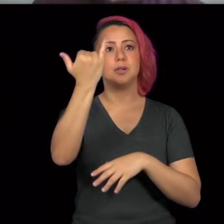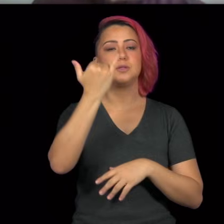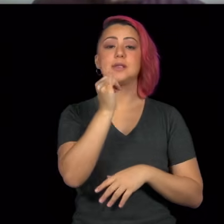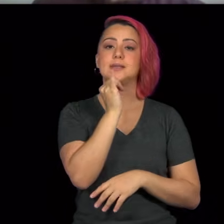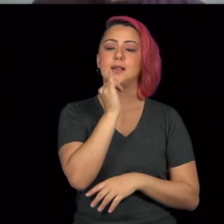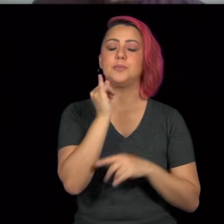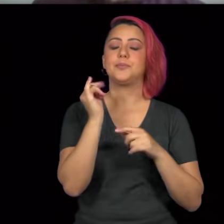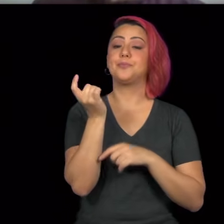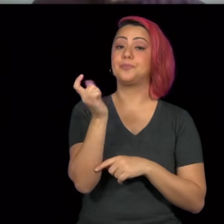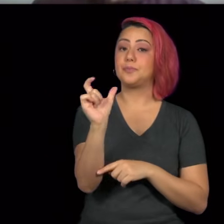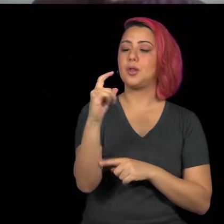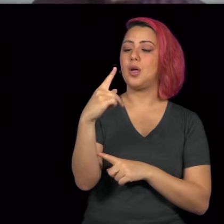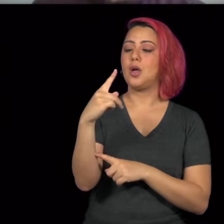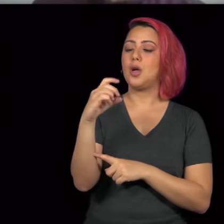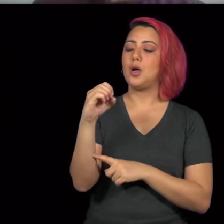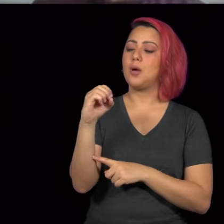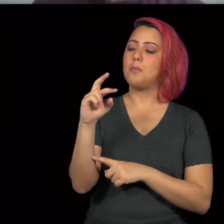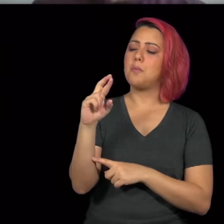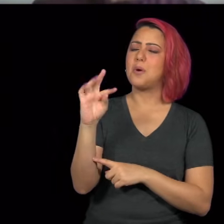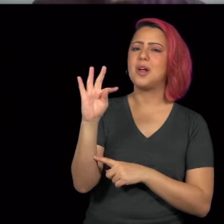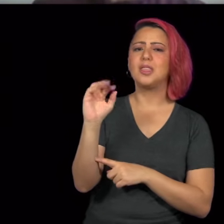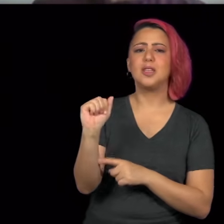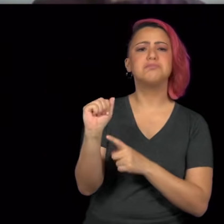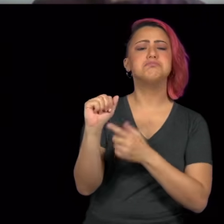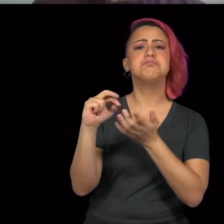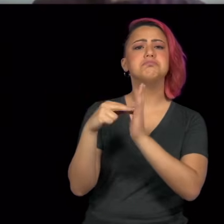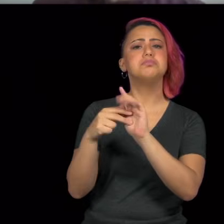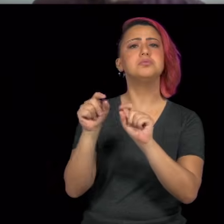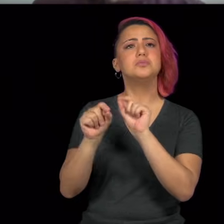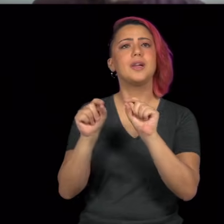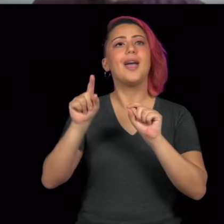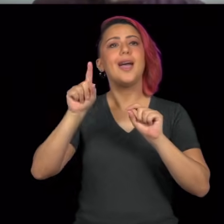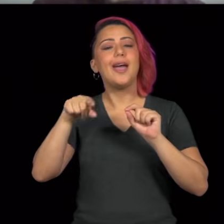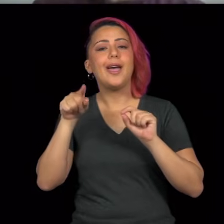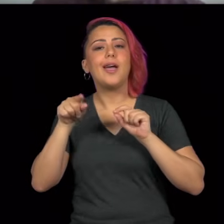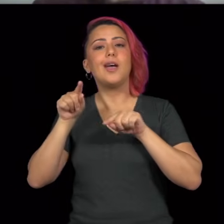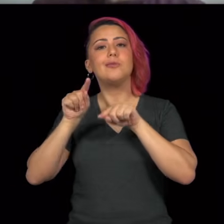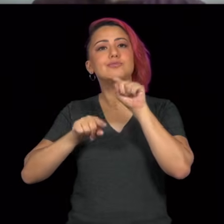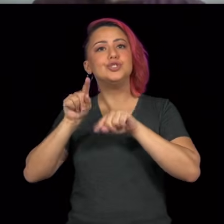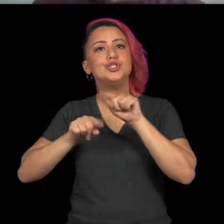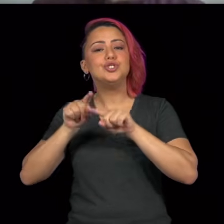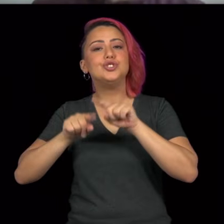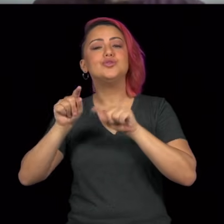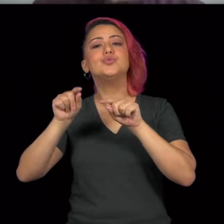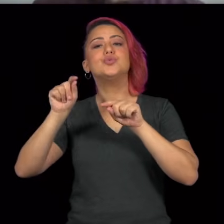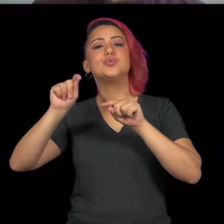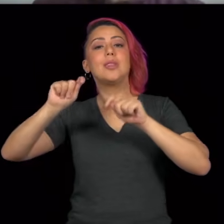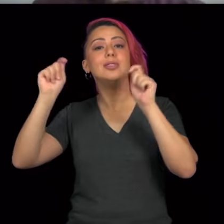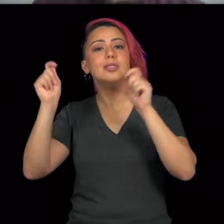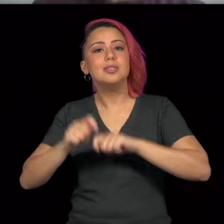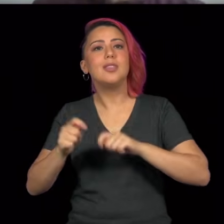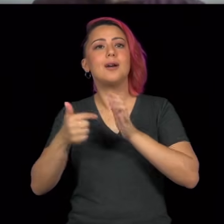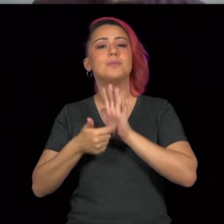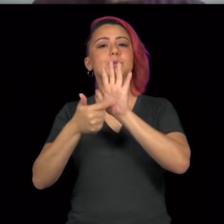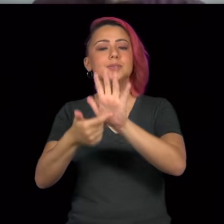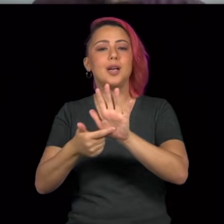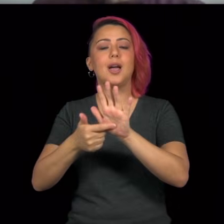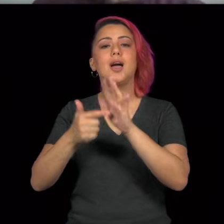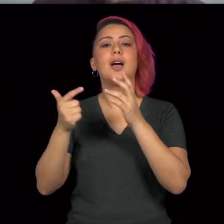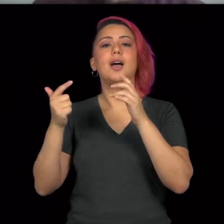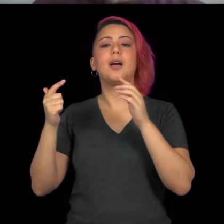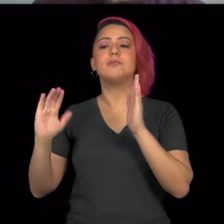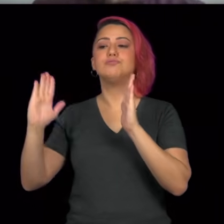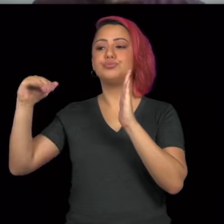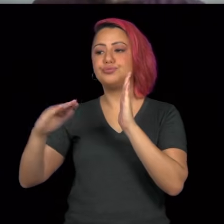porta. Porta é um dispositivo que executa uma operação elementar sobre sinais elétricos, aceitando um ou mais sinais de